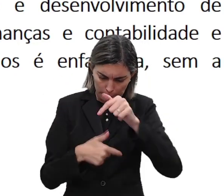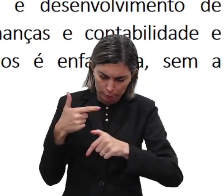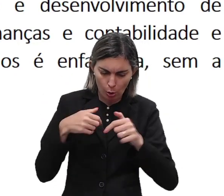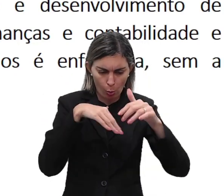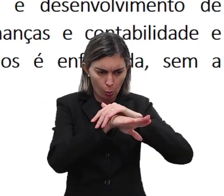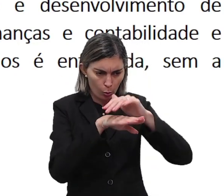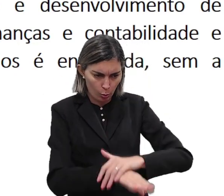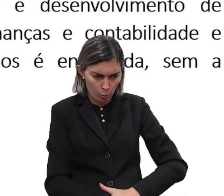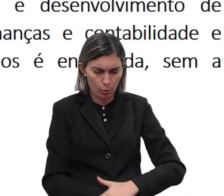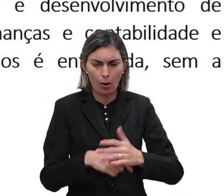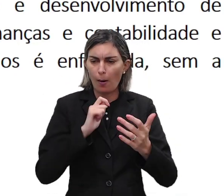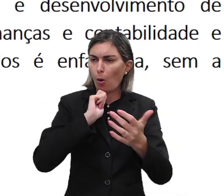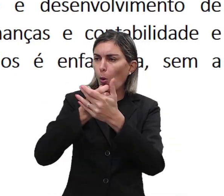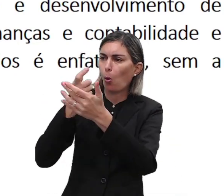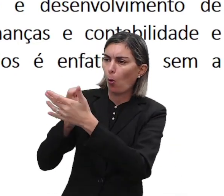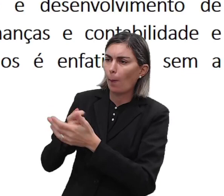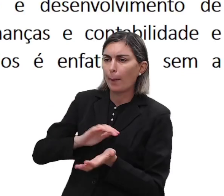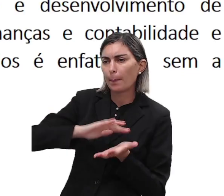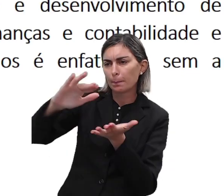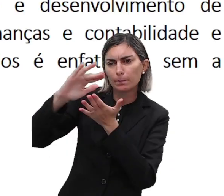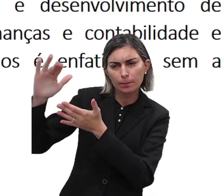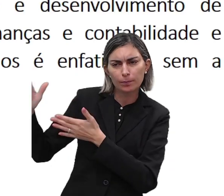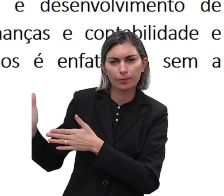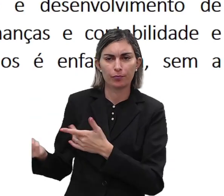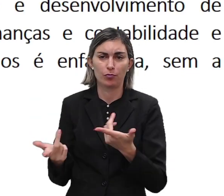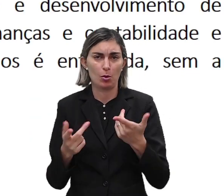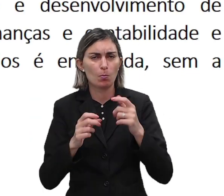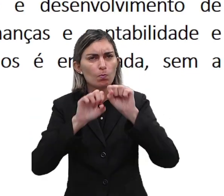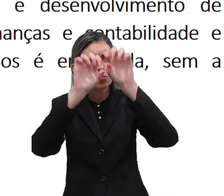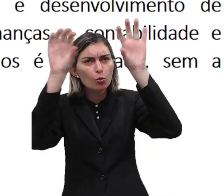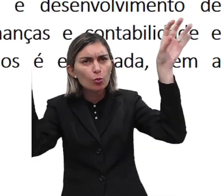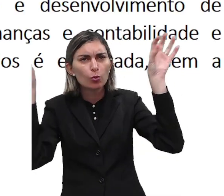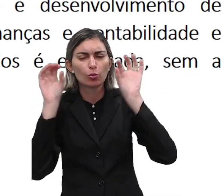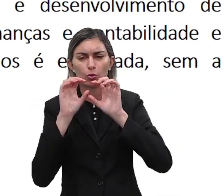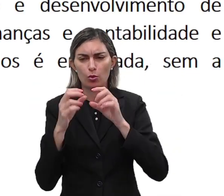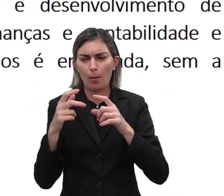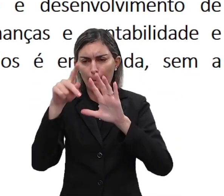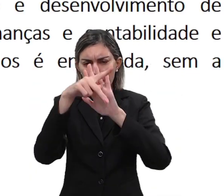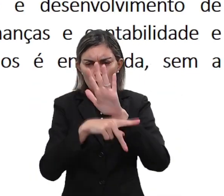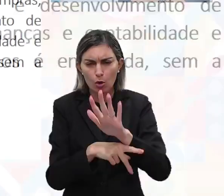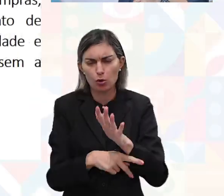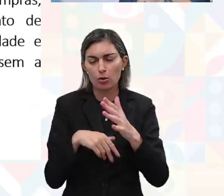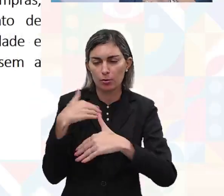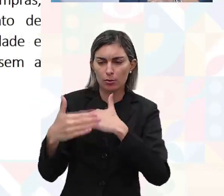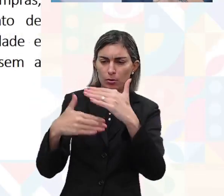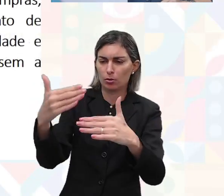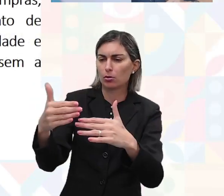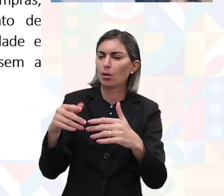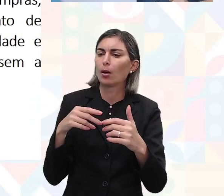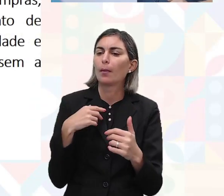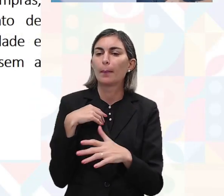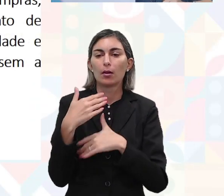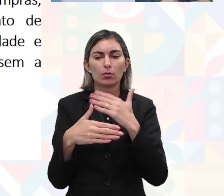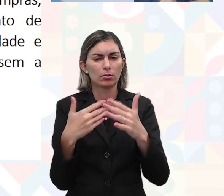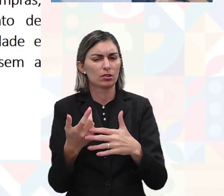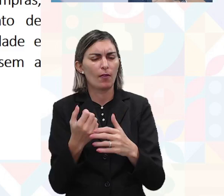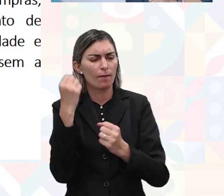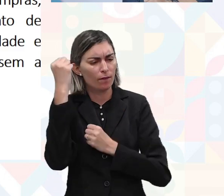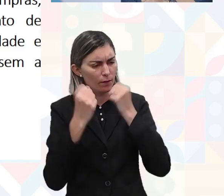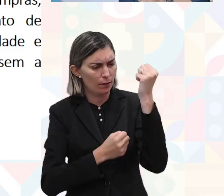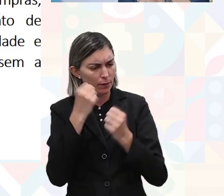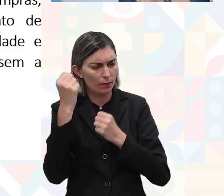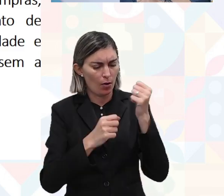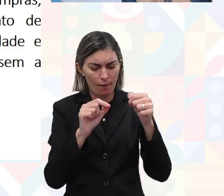estoque, compras, distribuição, gestão de instalações industriais, projeto de desenvolvimento de processos,